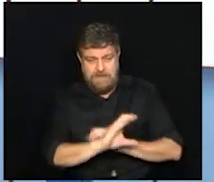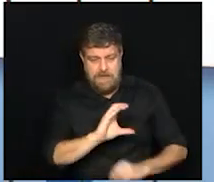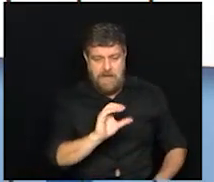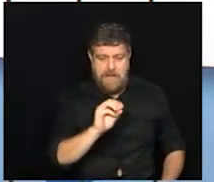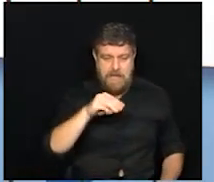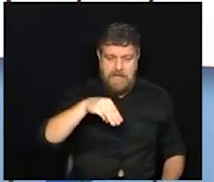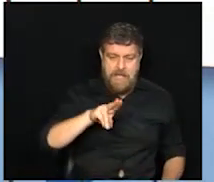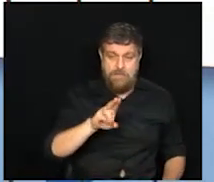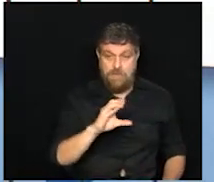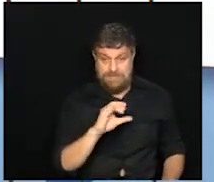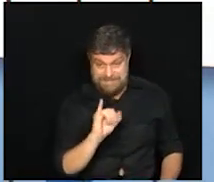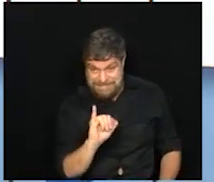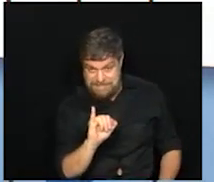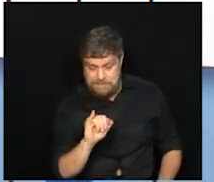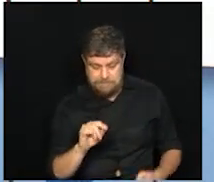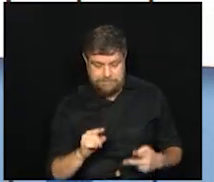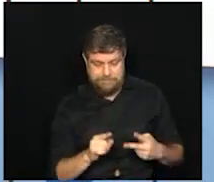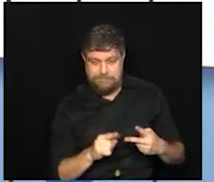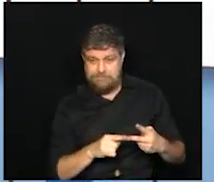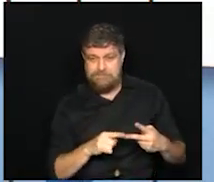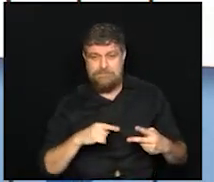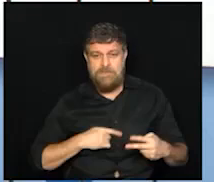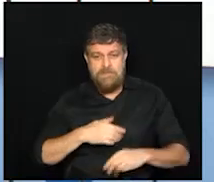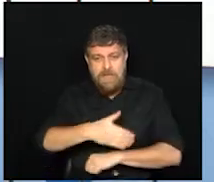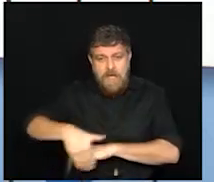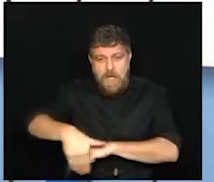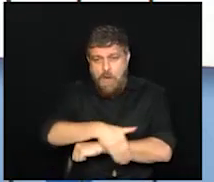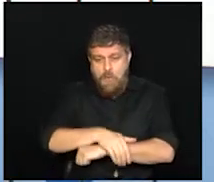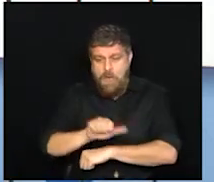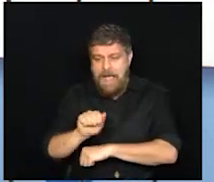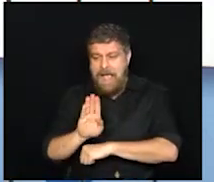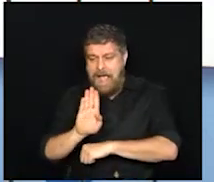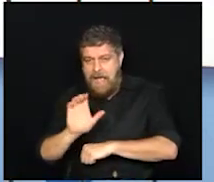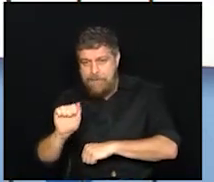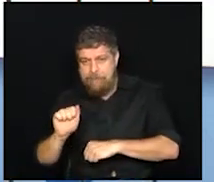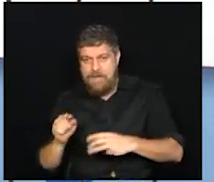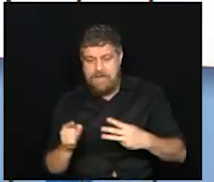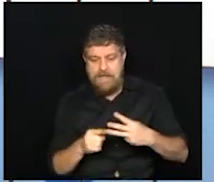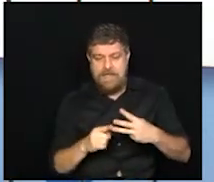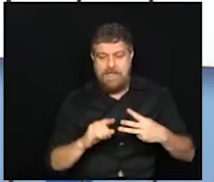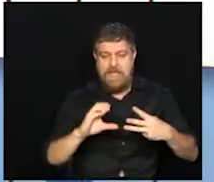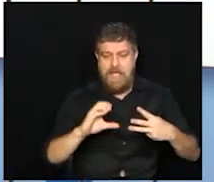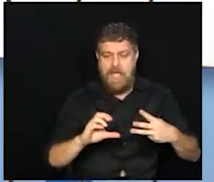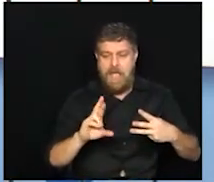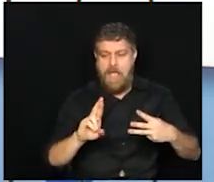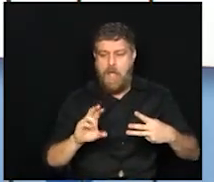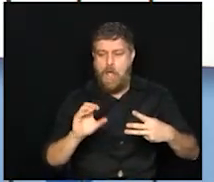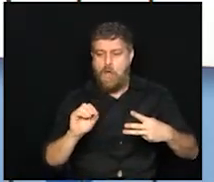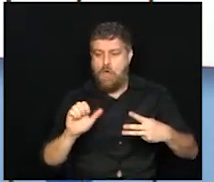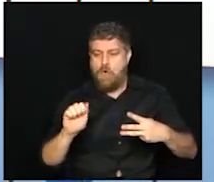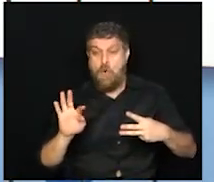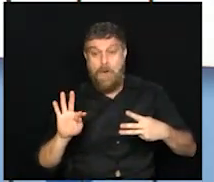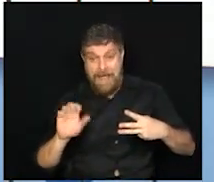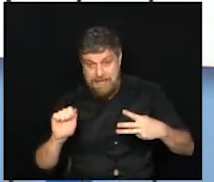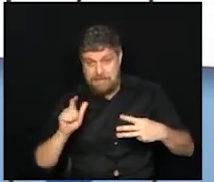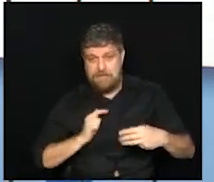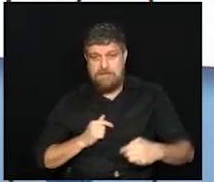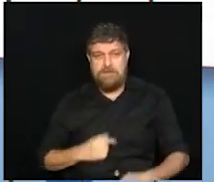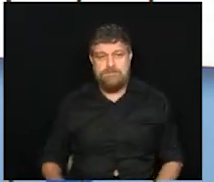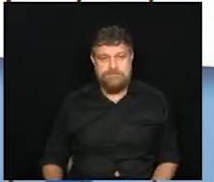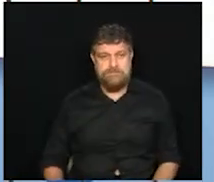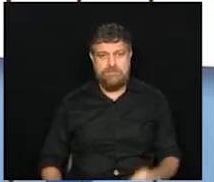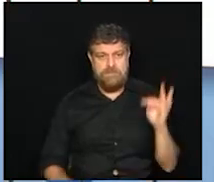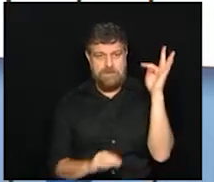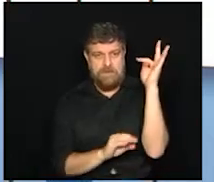a Avenida Sinimbu, também com a Rua Aba e com a Rua Croata, ali quem sai do terminal Ouro Verde